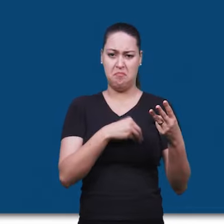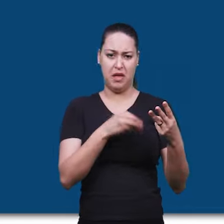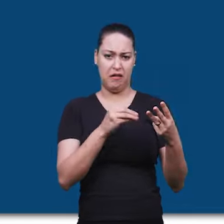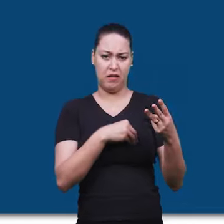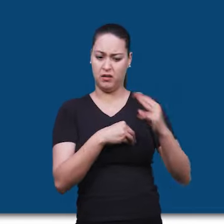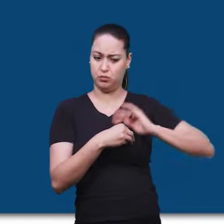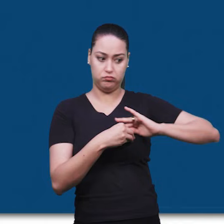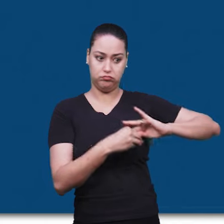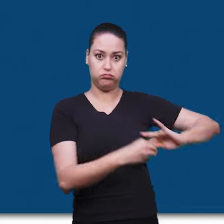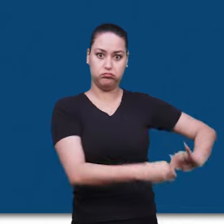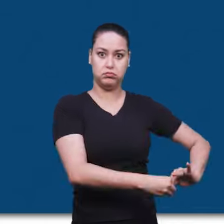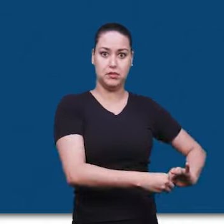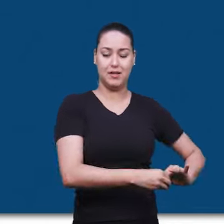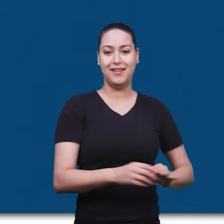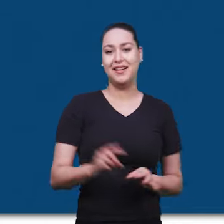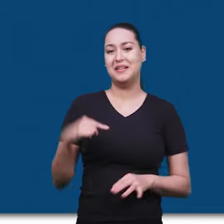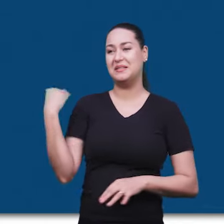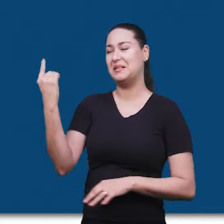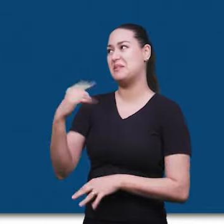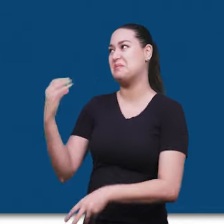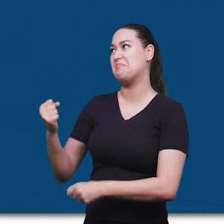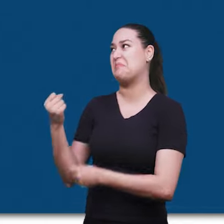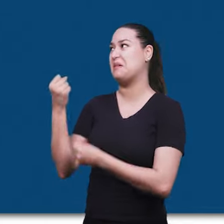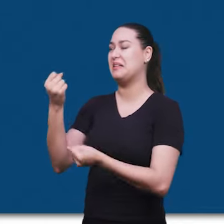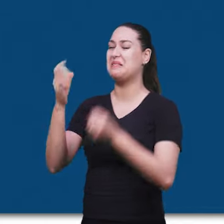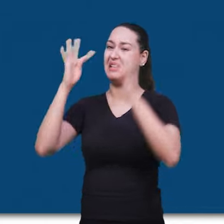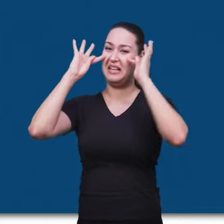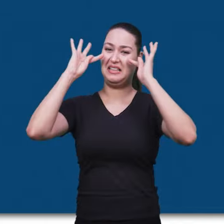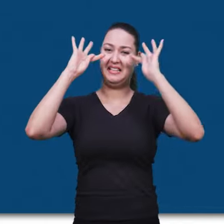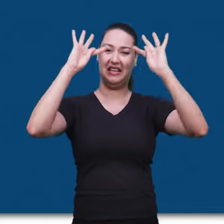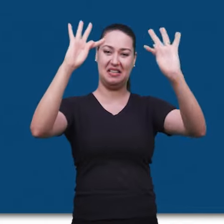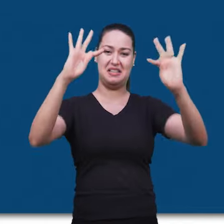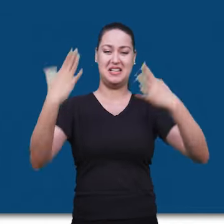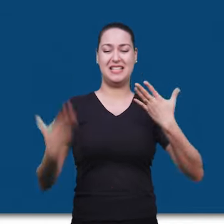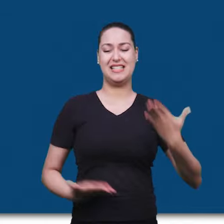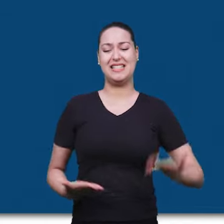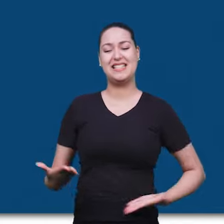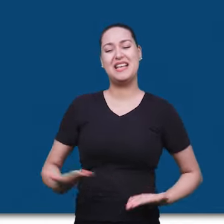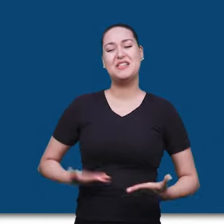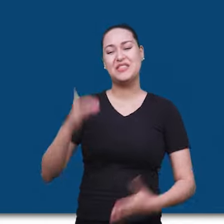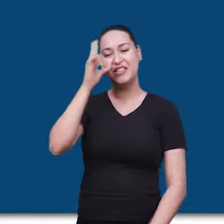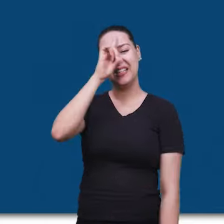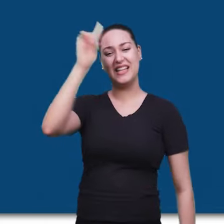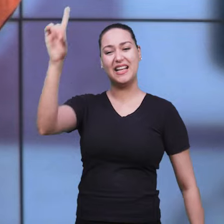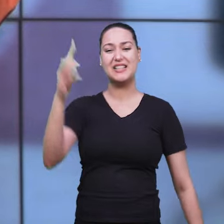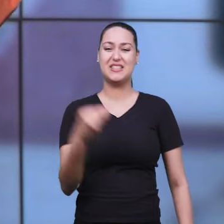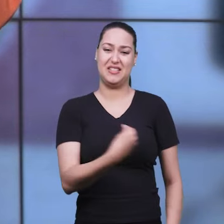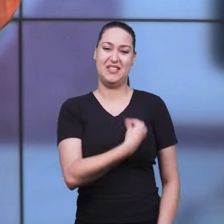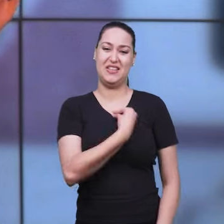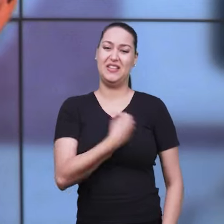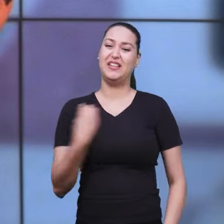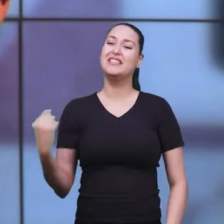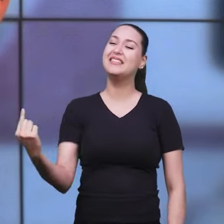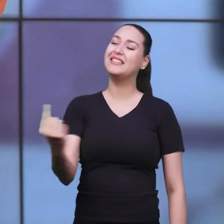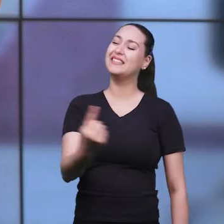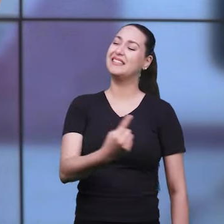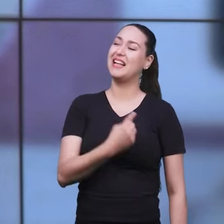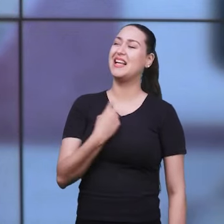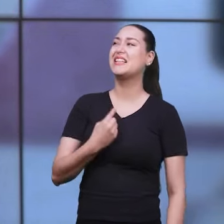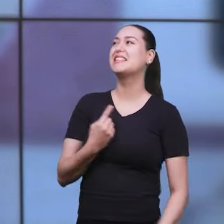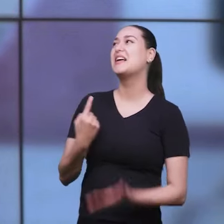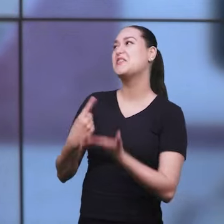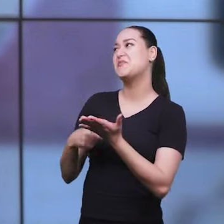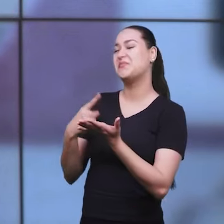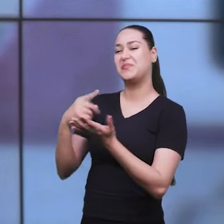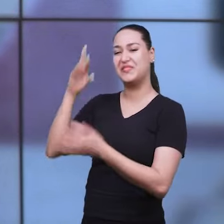não contaminação, nos dão poder para testemunhar que somos servos do Deus vivo, que vivemos a sua imagem e a